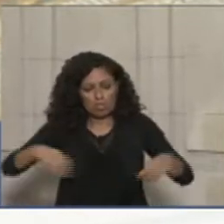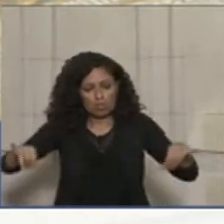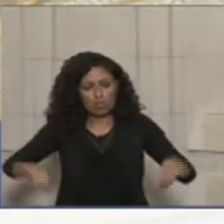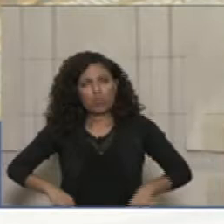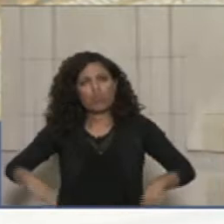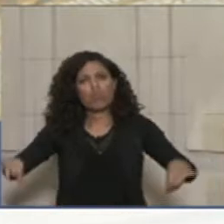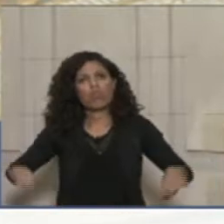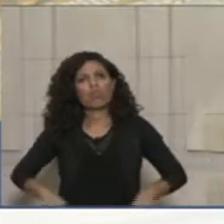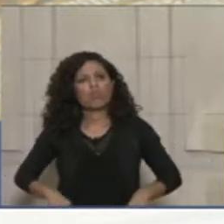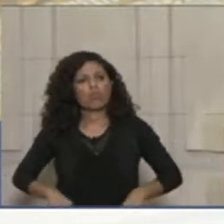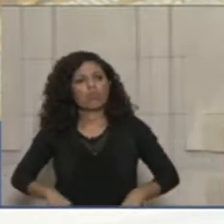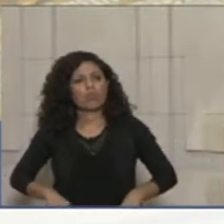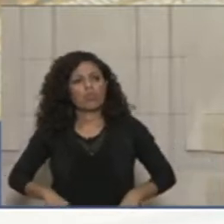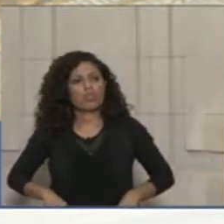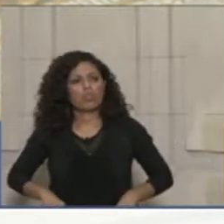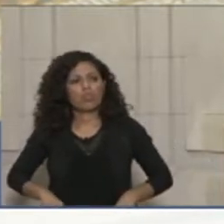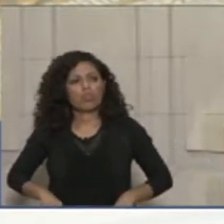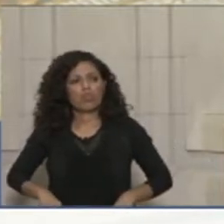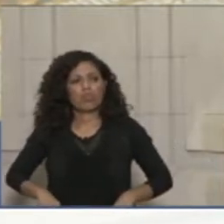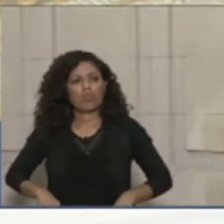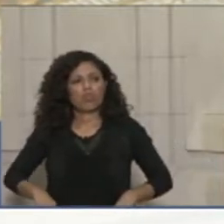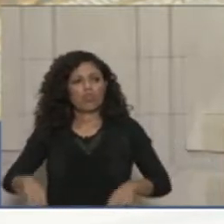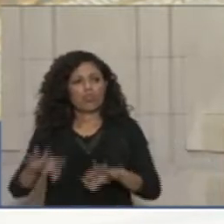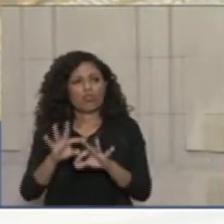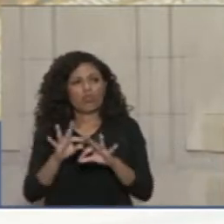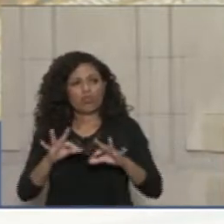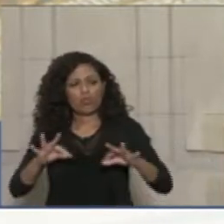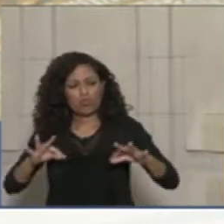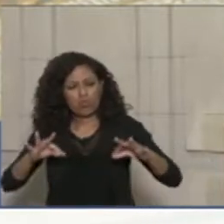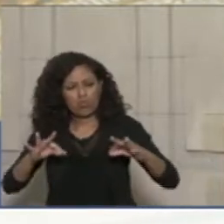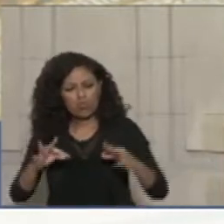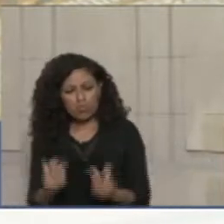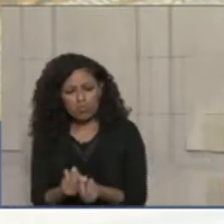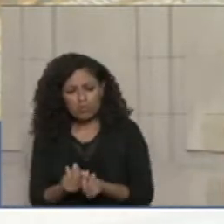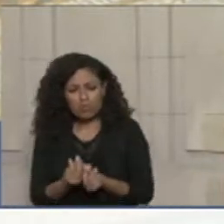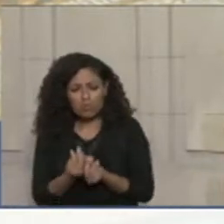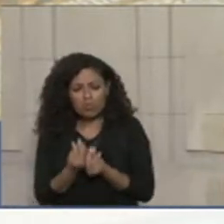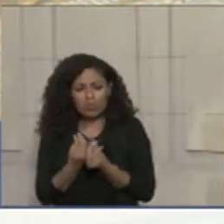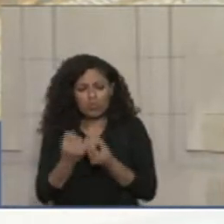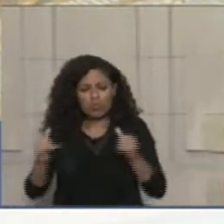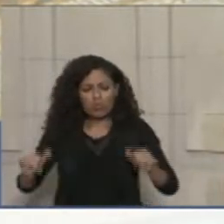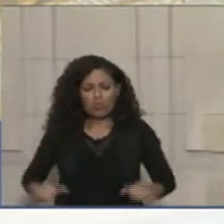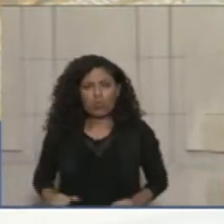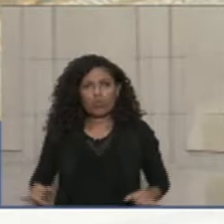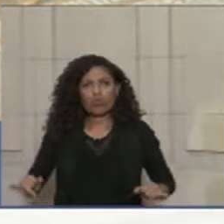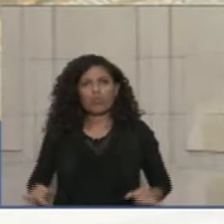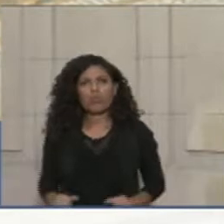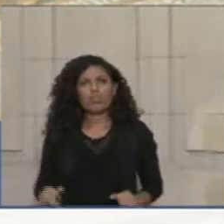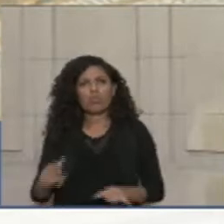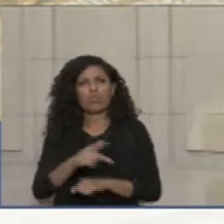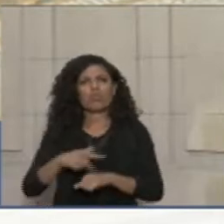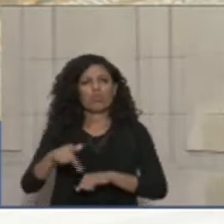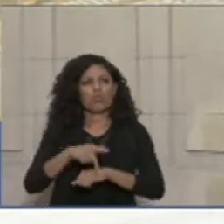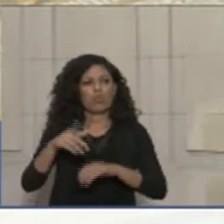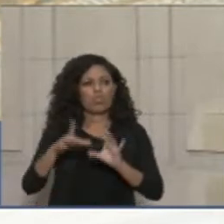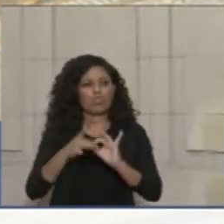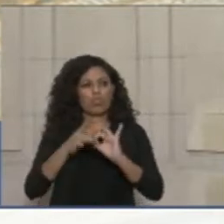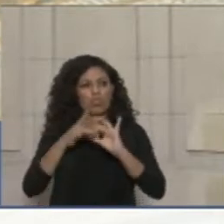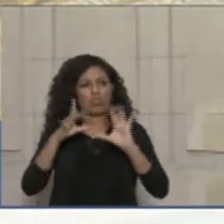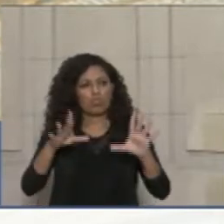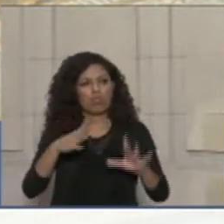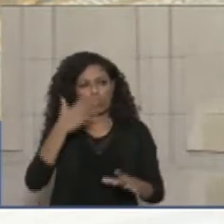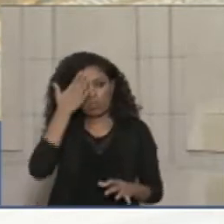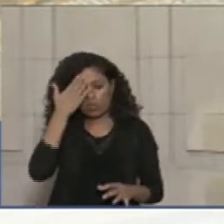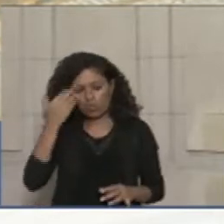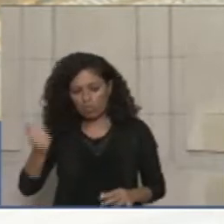momento de completa desgaste da nossa democracia. Na verdade, a nossa democracia foi suspensa. Eu